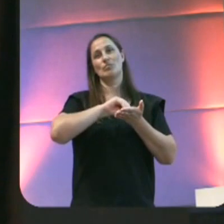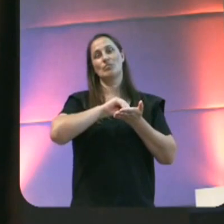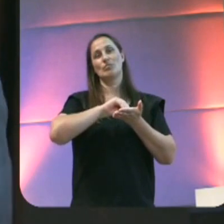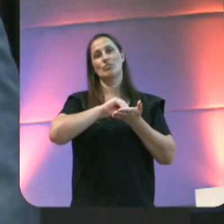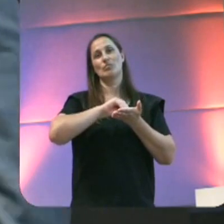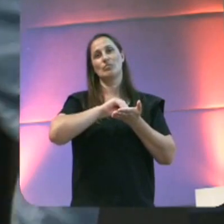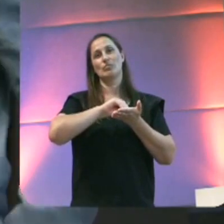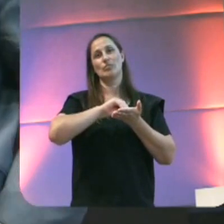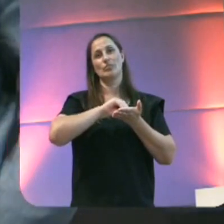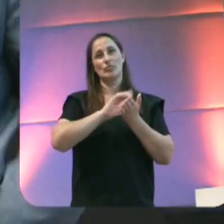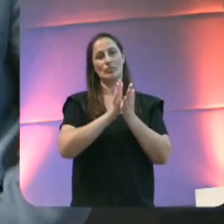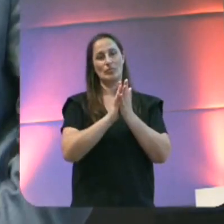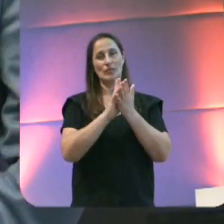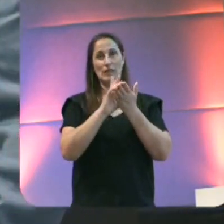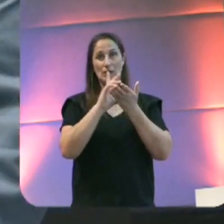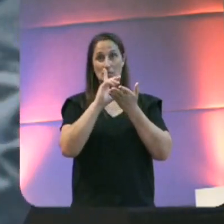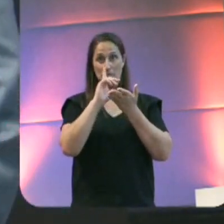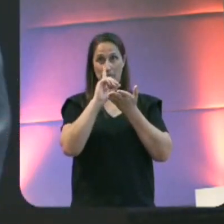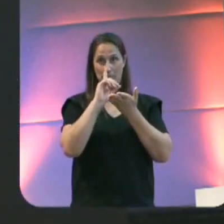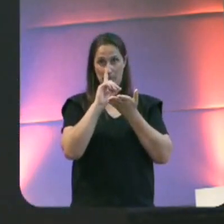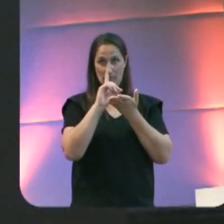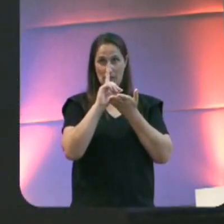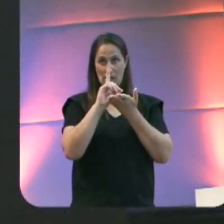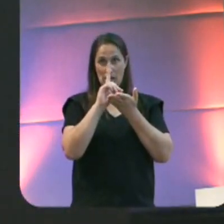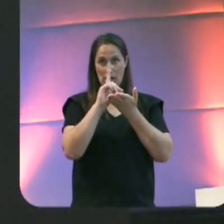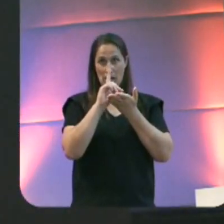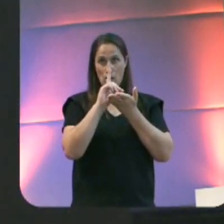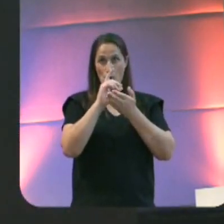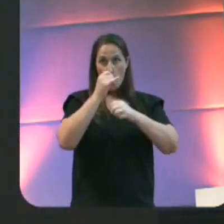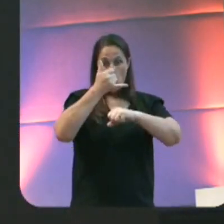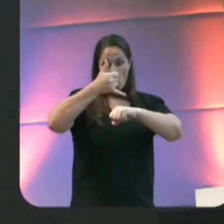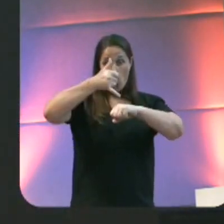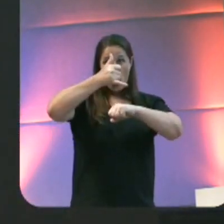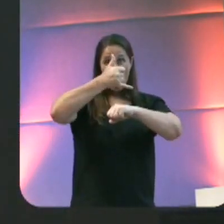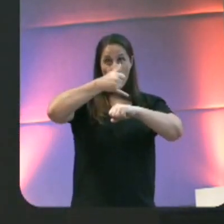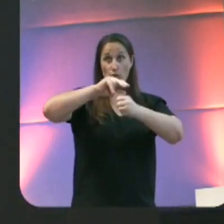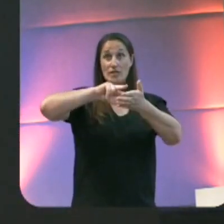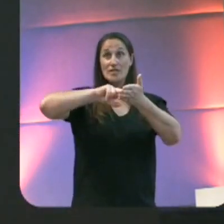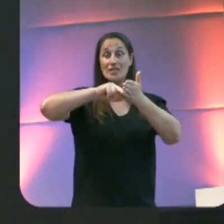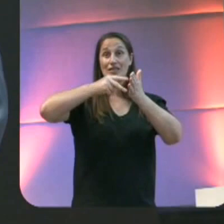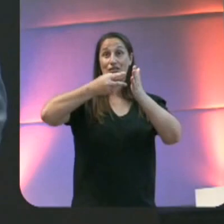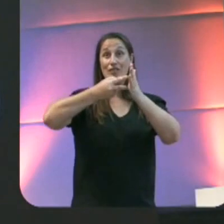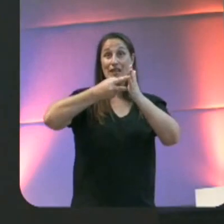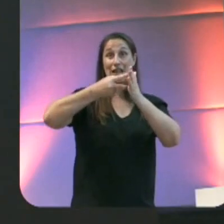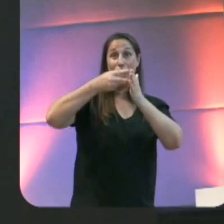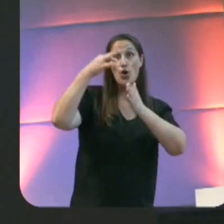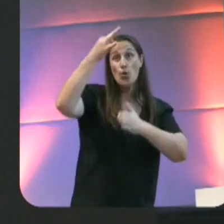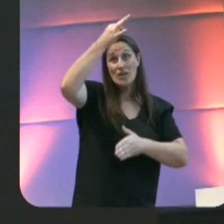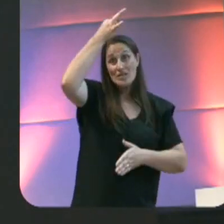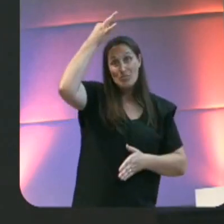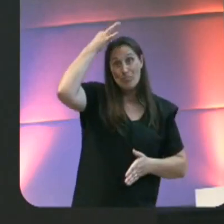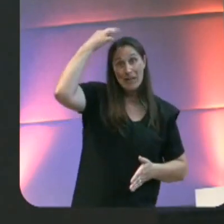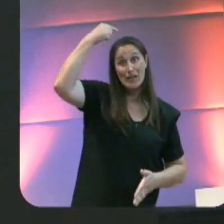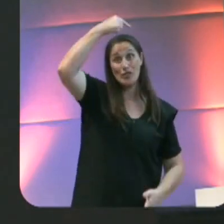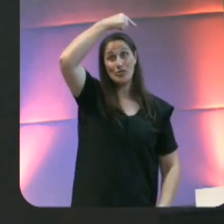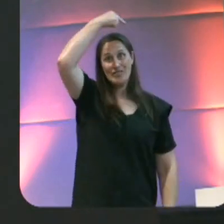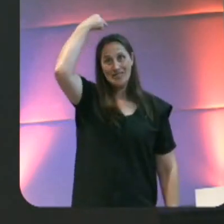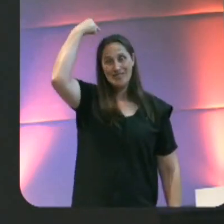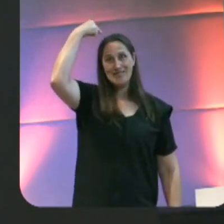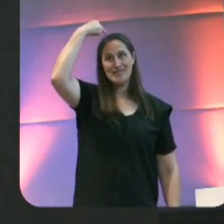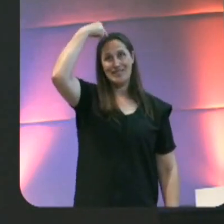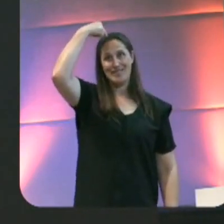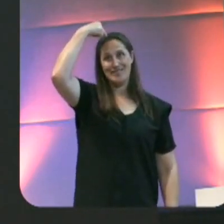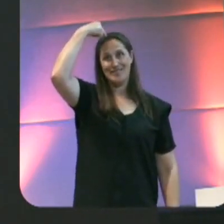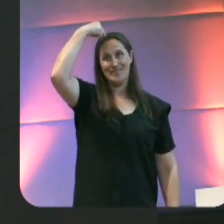Bíblia, o óleo é uma figura do Espírito Santo que nos unge. E assim como uma lamparina se